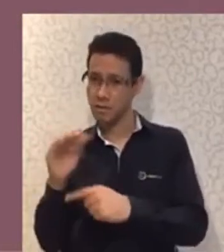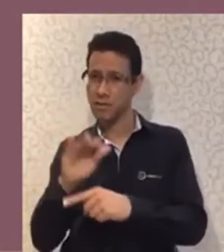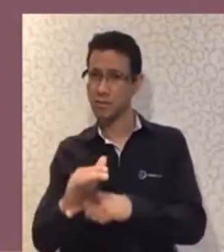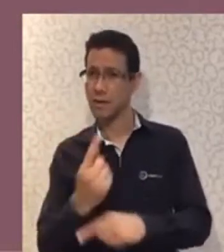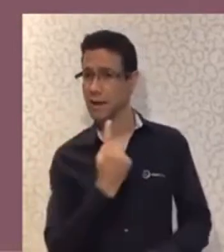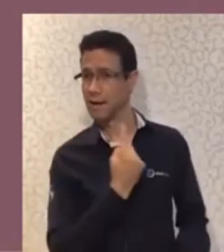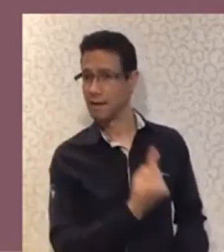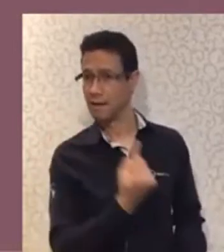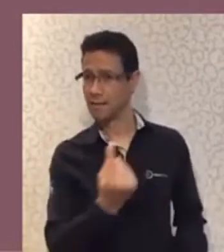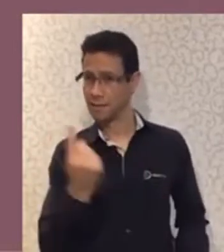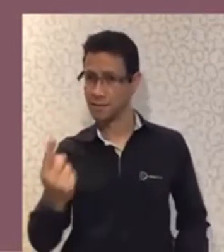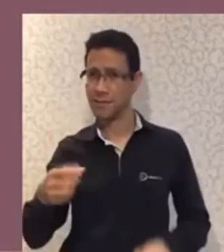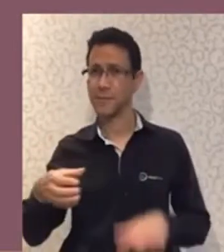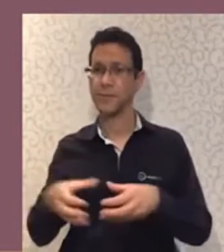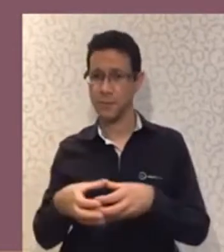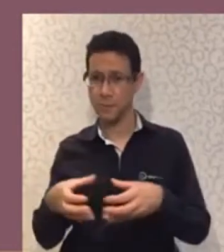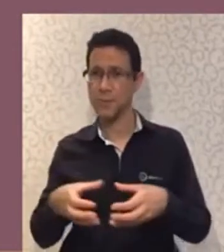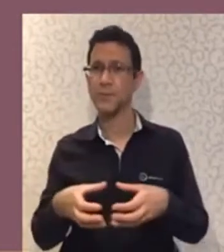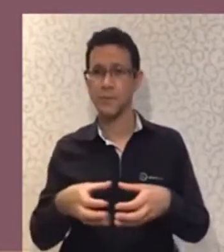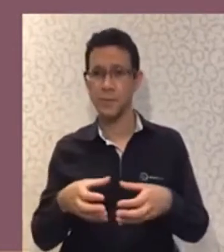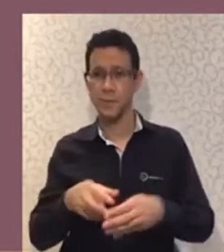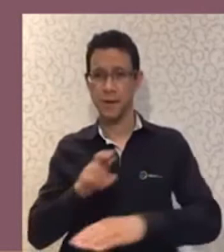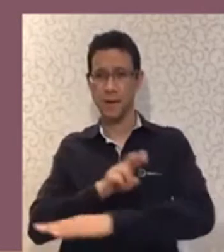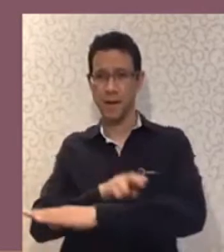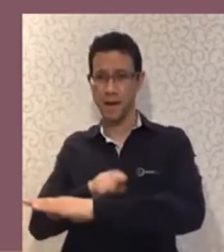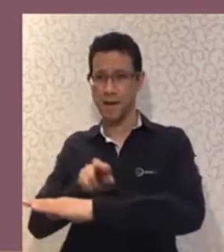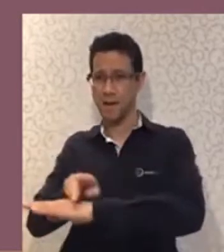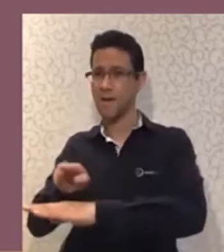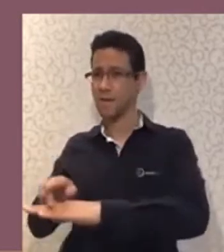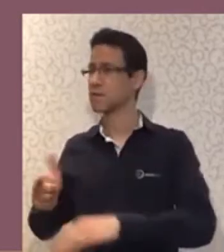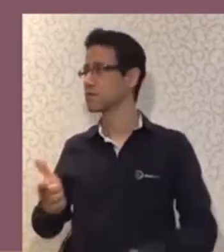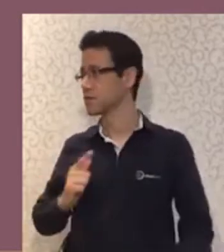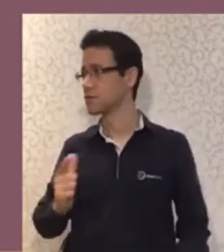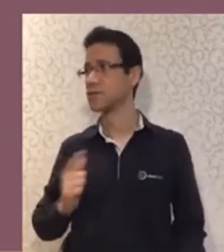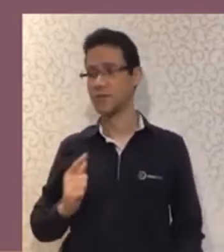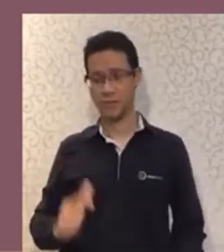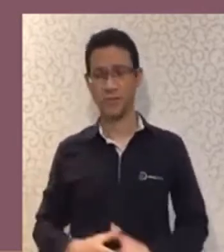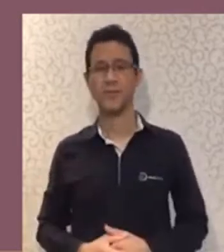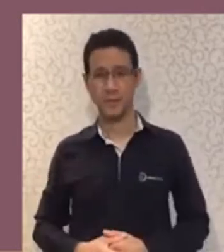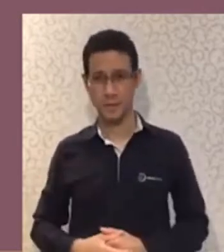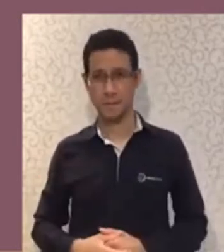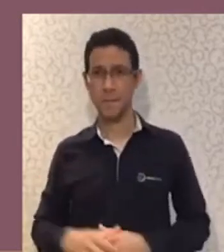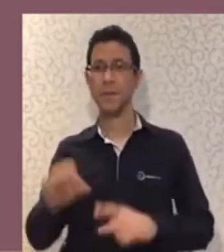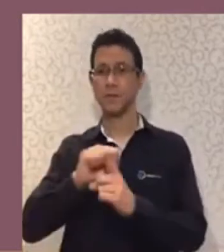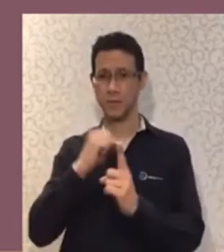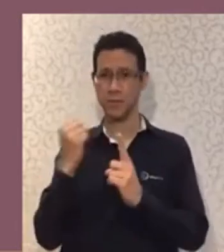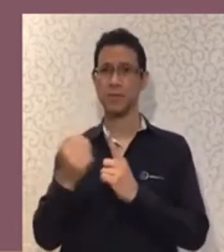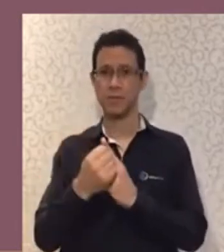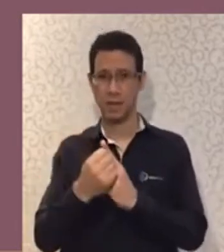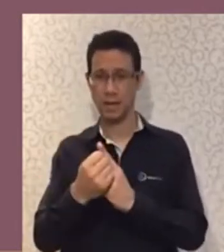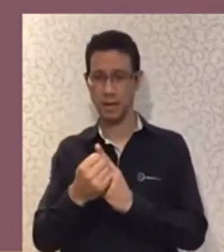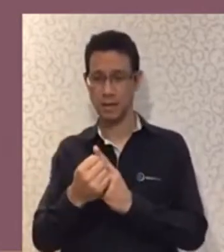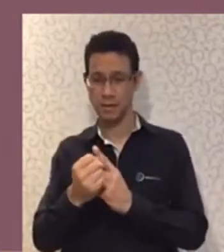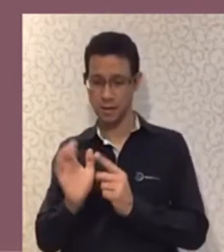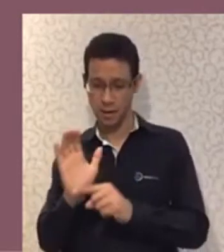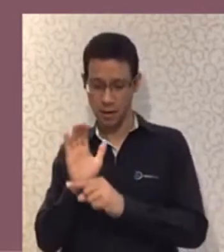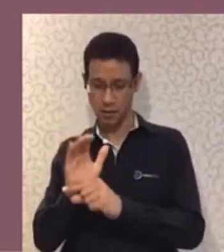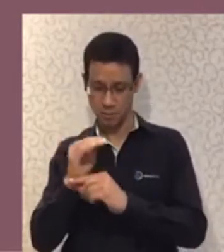grupos étnico-raciais, de cada um dos grupos sociais que formam a nação brasileira,